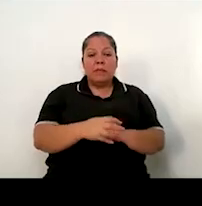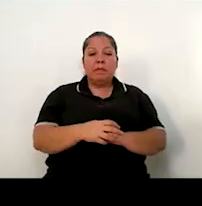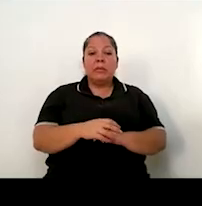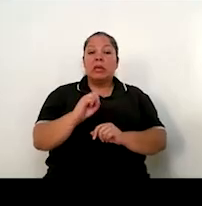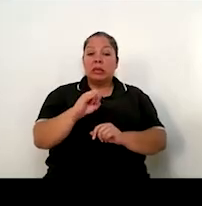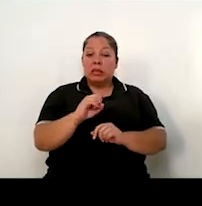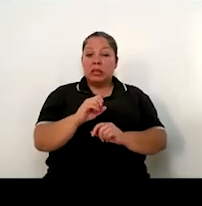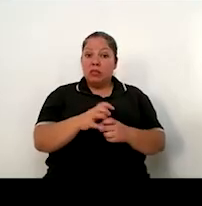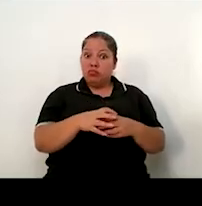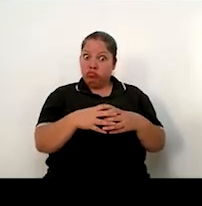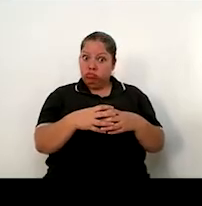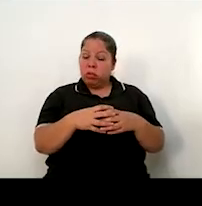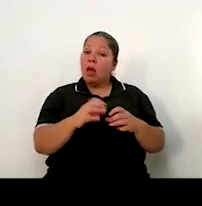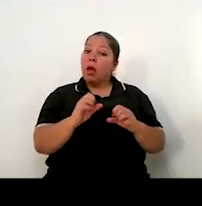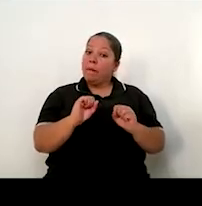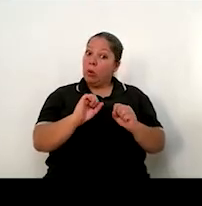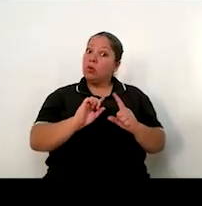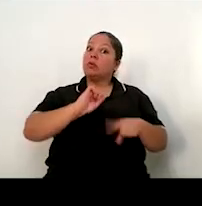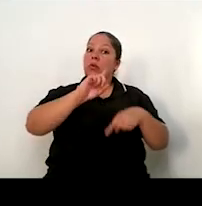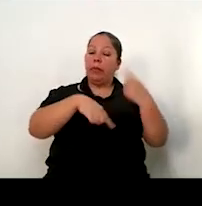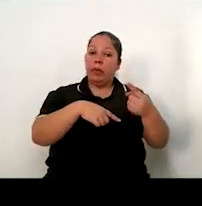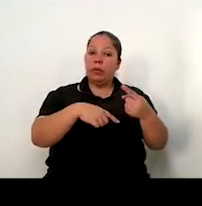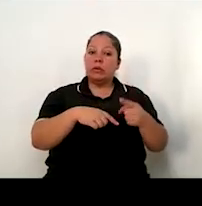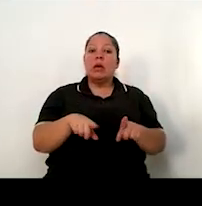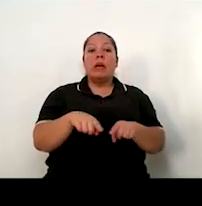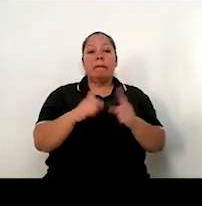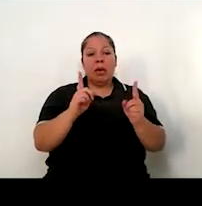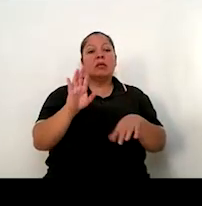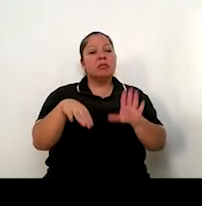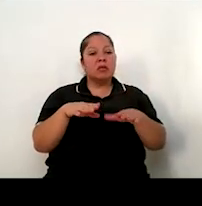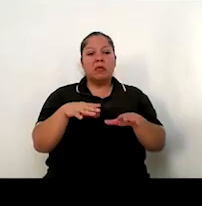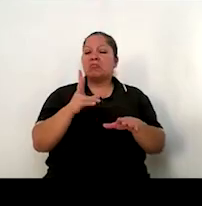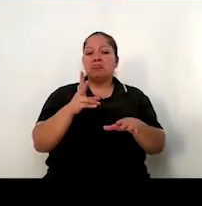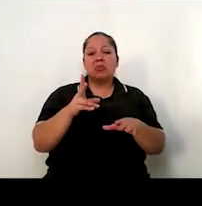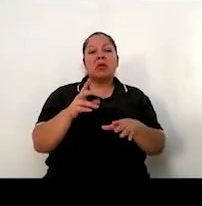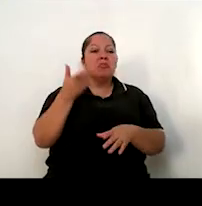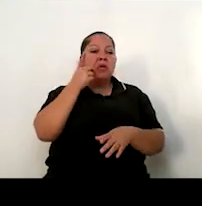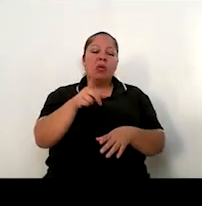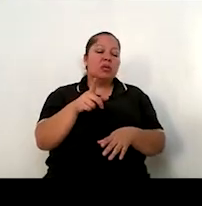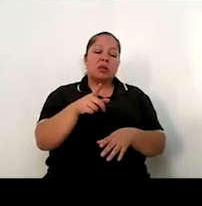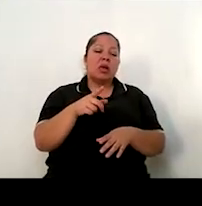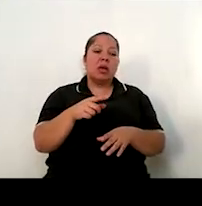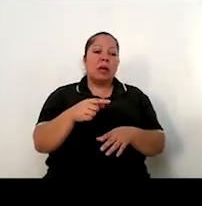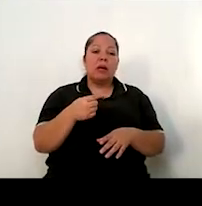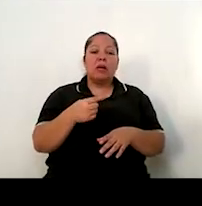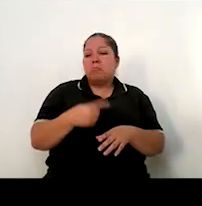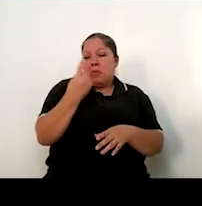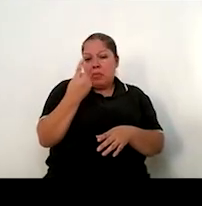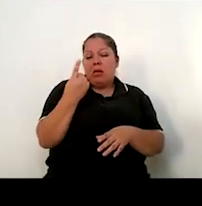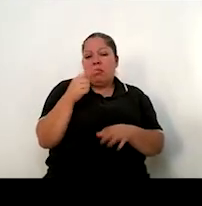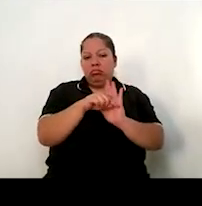no segundo tempo, mas, em geral, a grande maioria das lesões consegue se fazer no exame já no primeira colonoscopia.